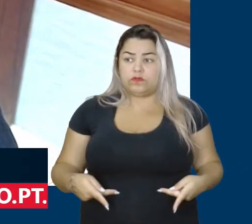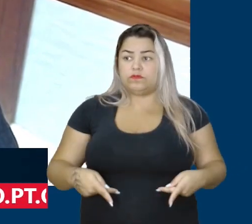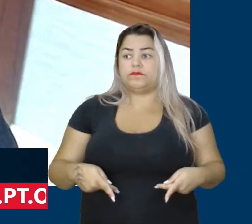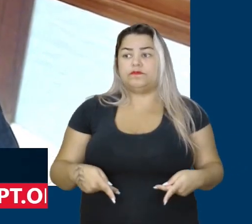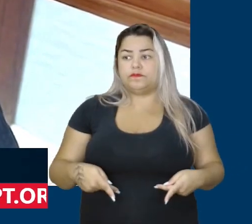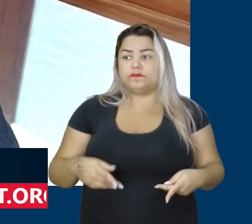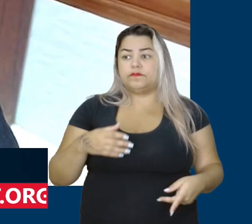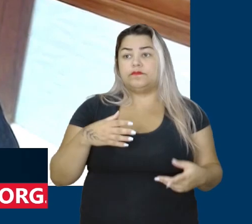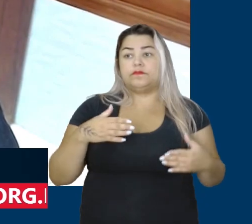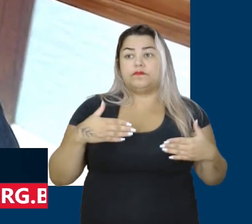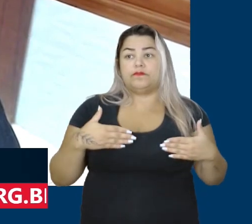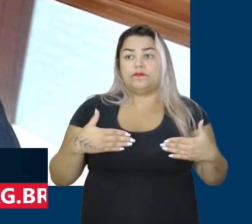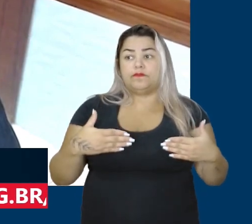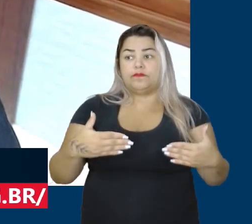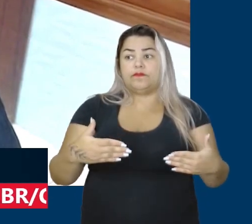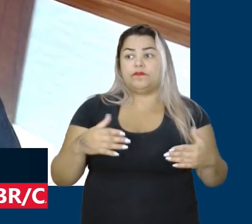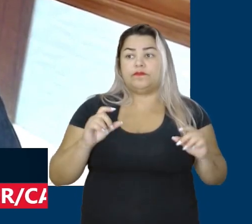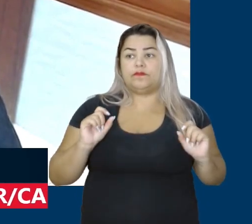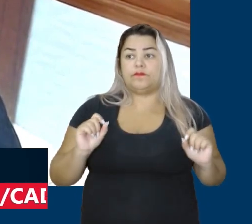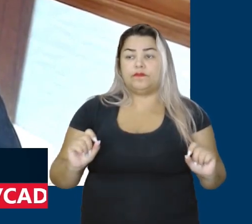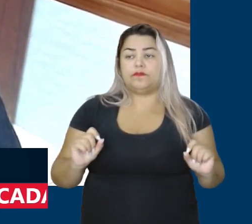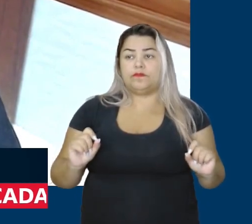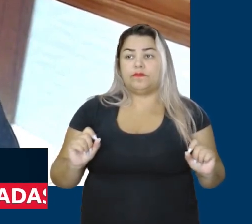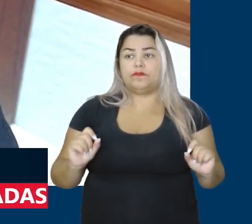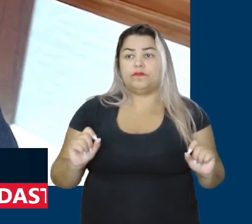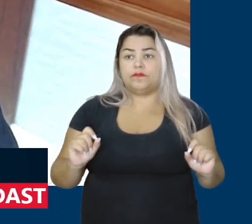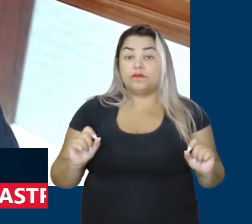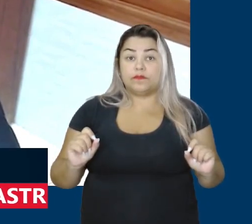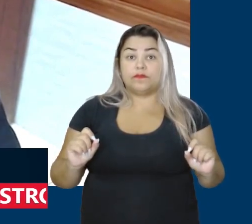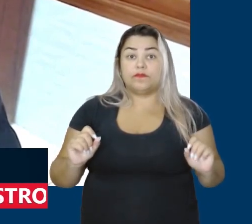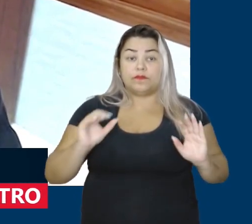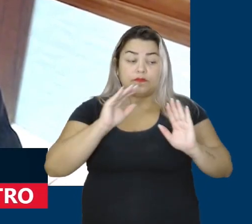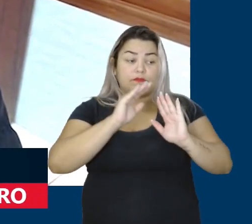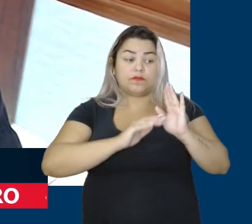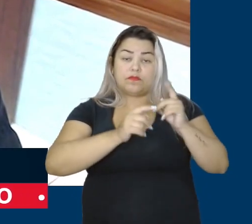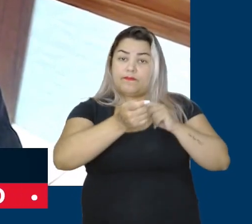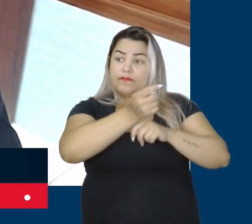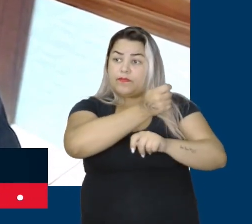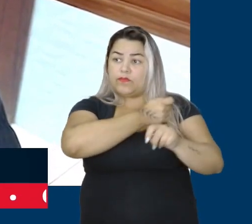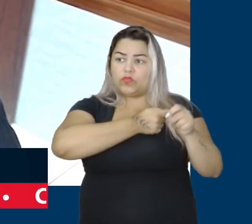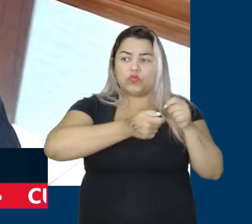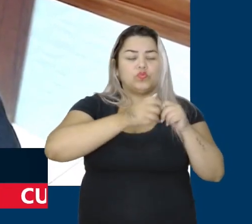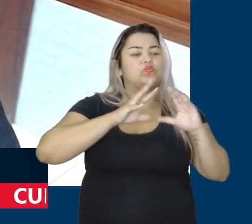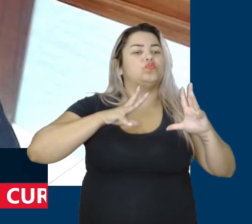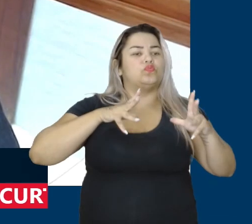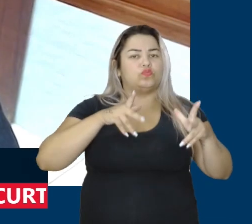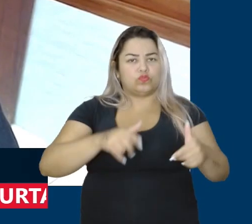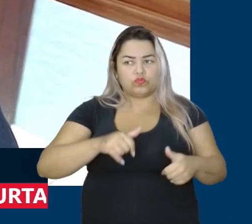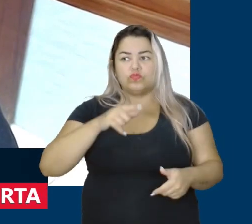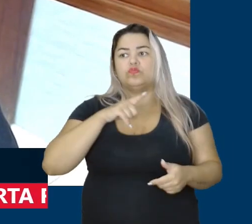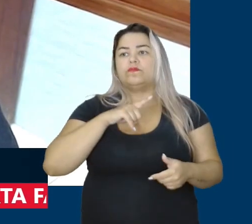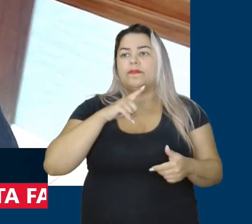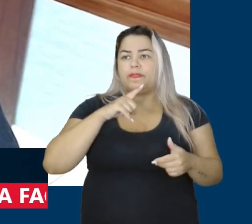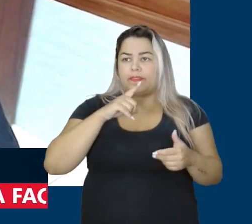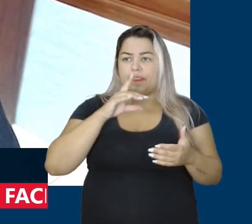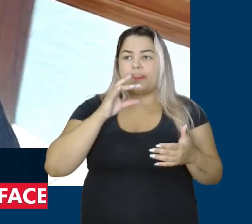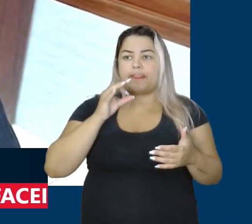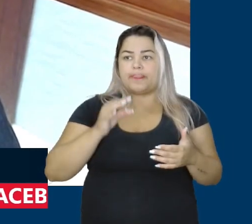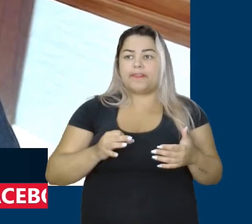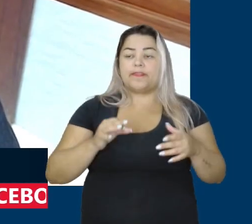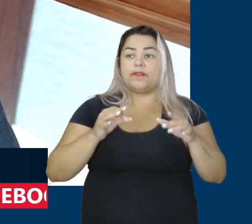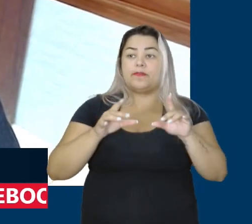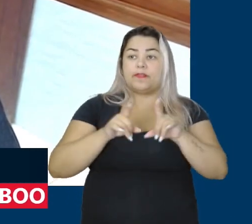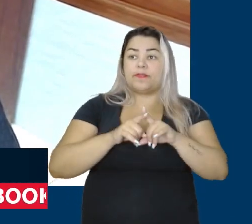o Ministério da própria Economia, que tudo tem a ver, que às vezes com o Ministério